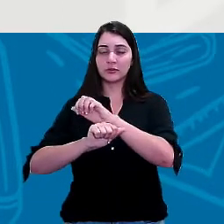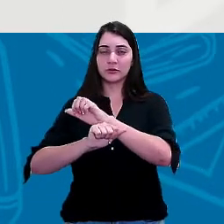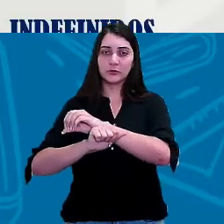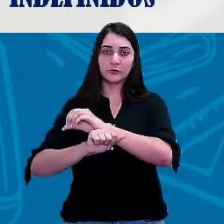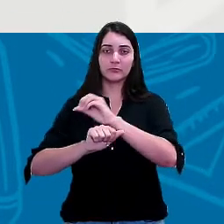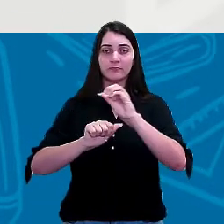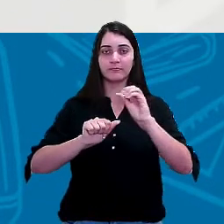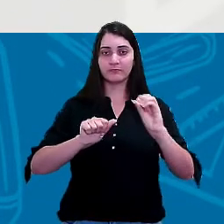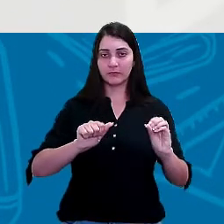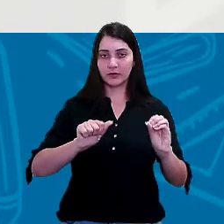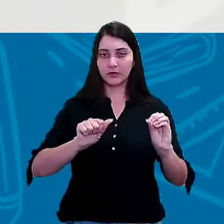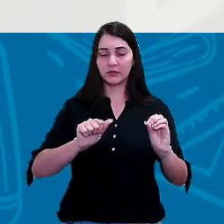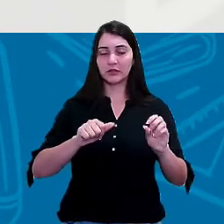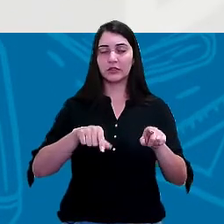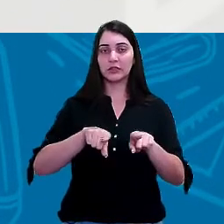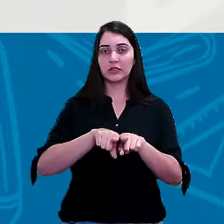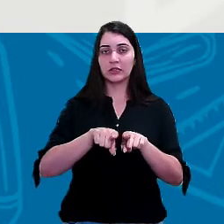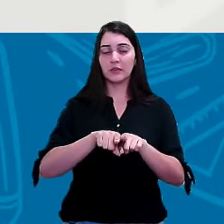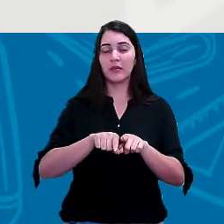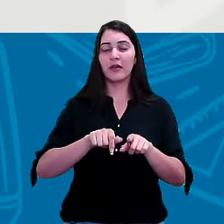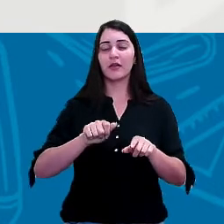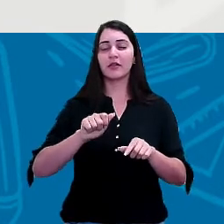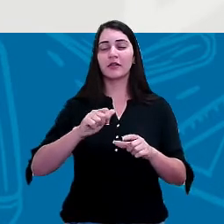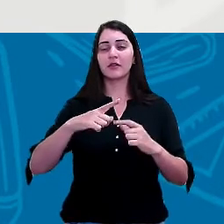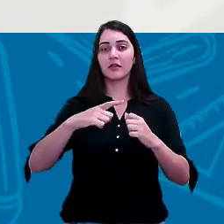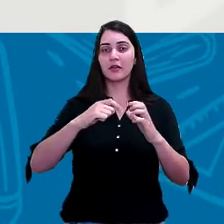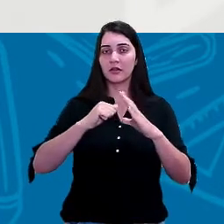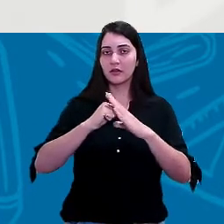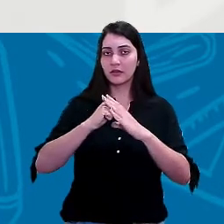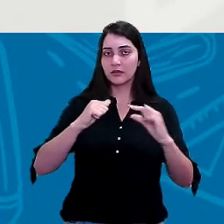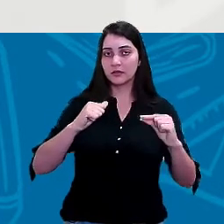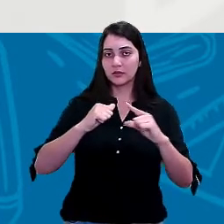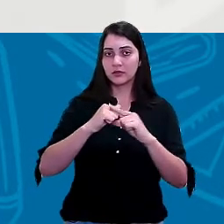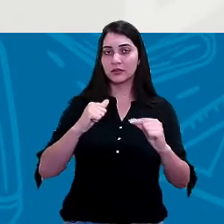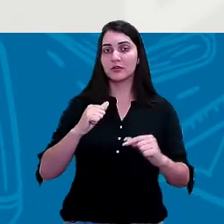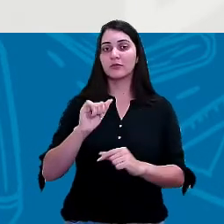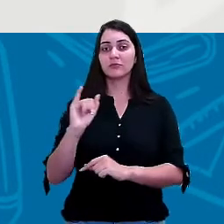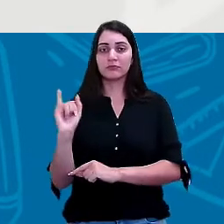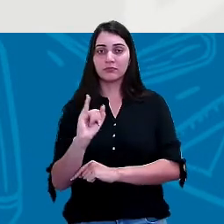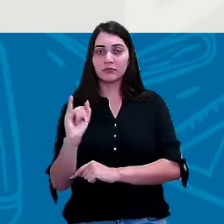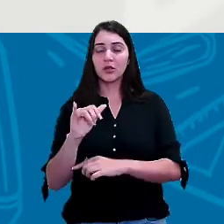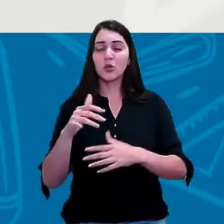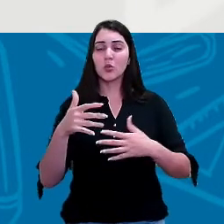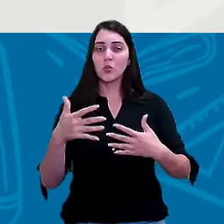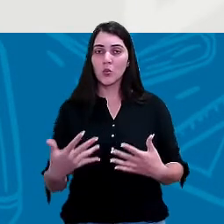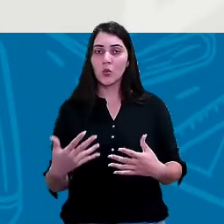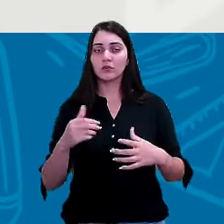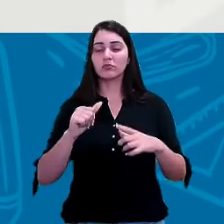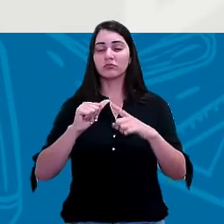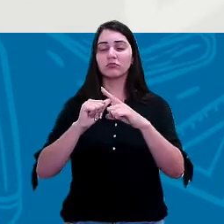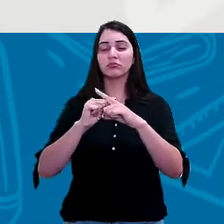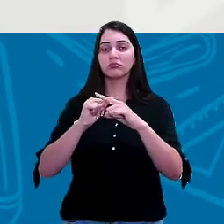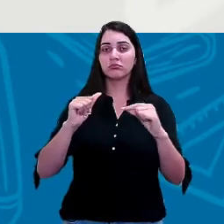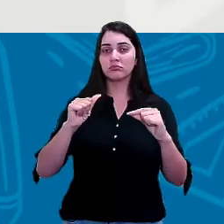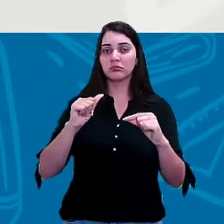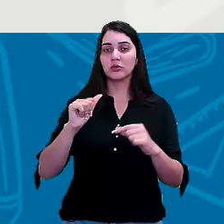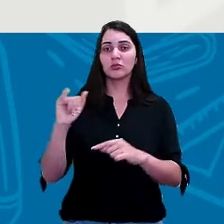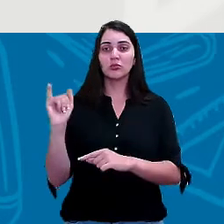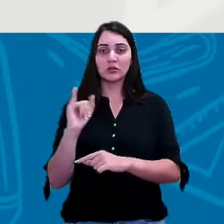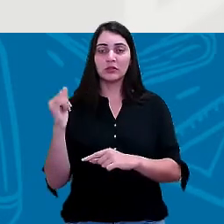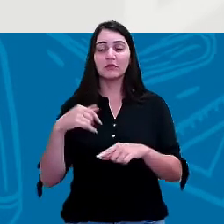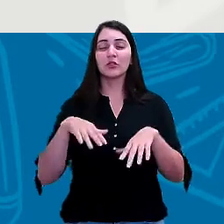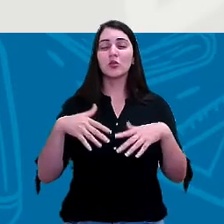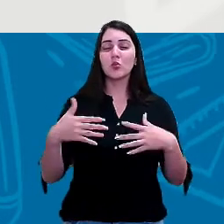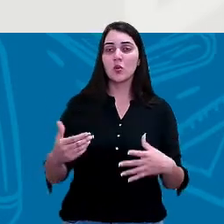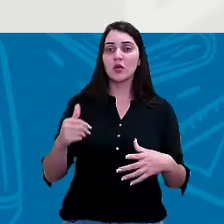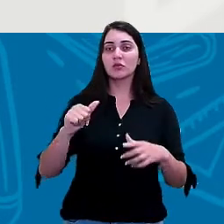tá? E indefinidos. Quando é os definidos e quando são indefinidos, né? Então, vejam